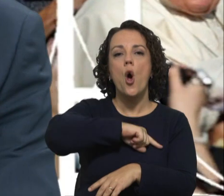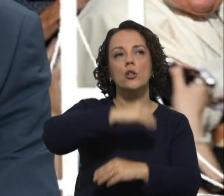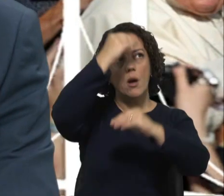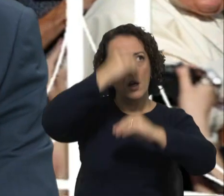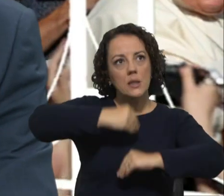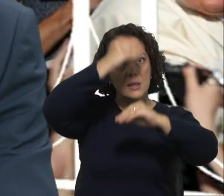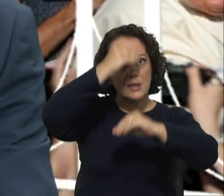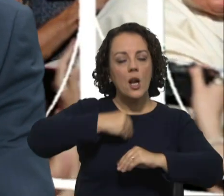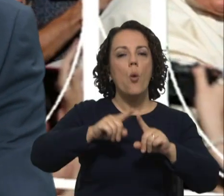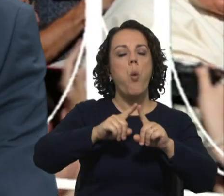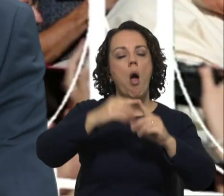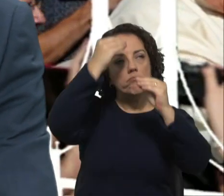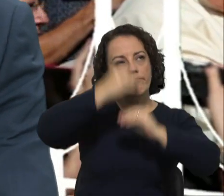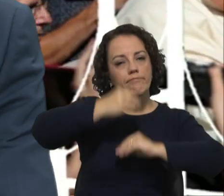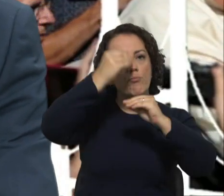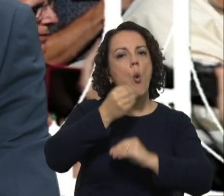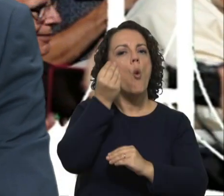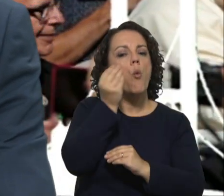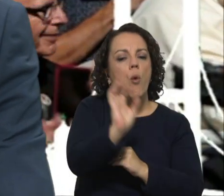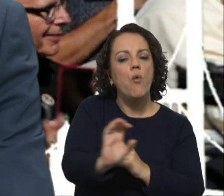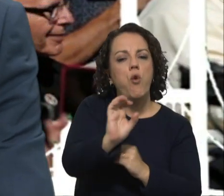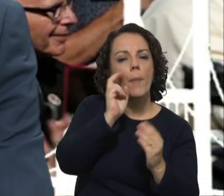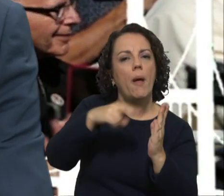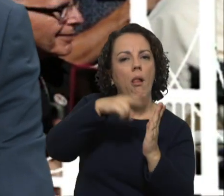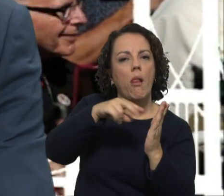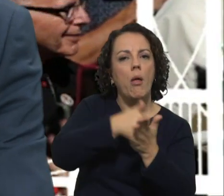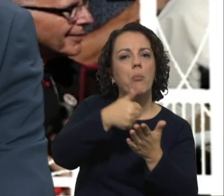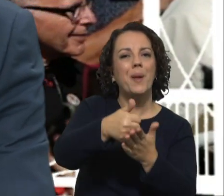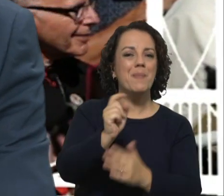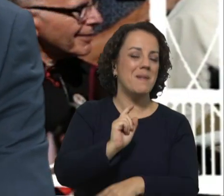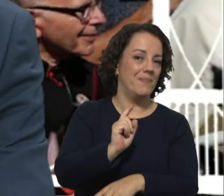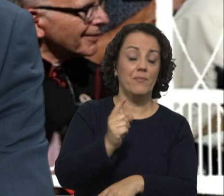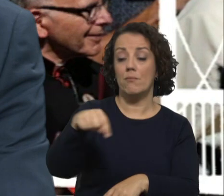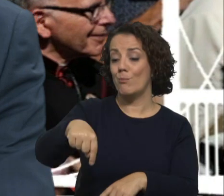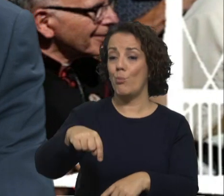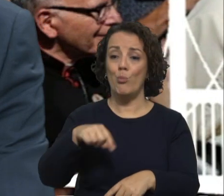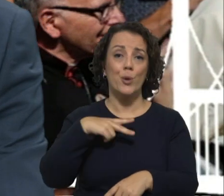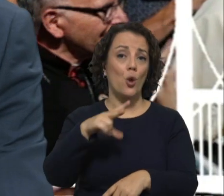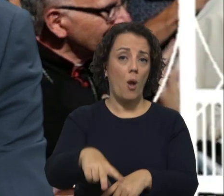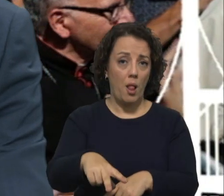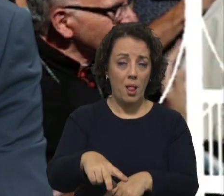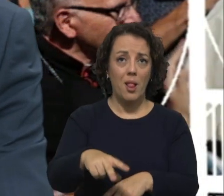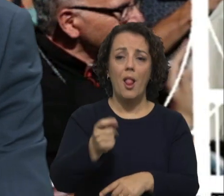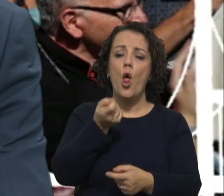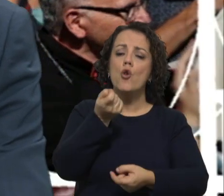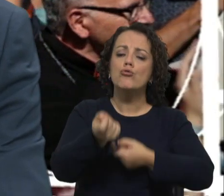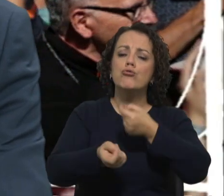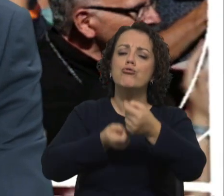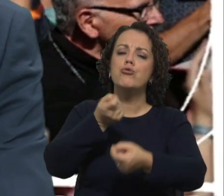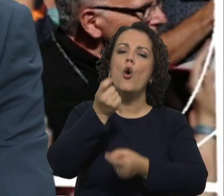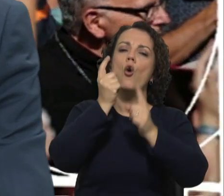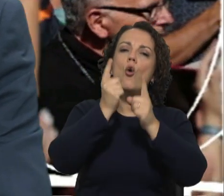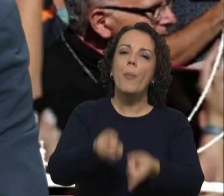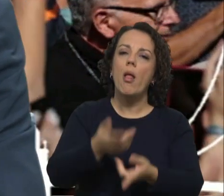somos educados para ler a Bíblia. Nós, na nossa escola em Portugal, vamos pouco a pouco sendo introduzidos na tradição literária